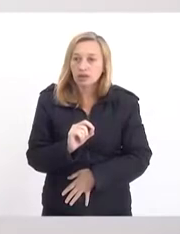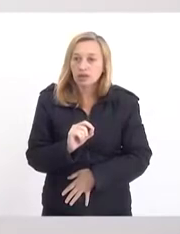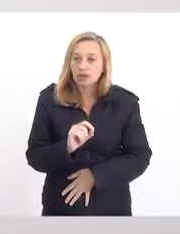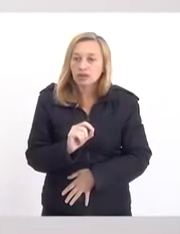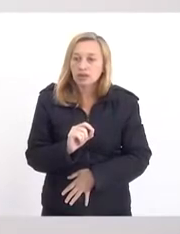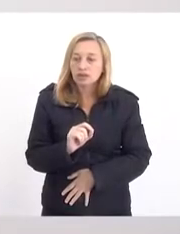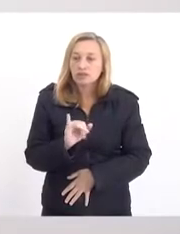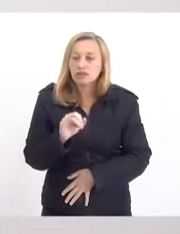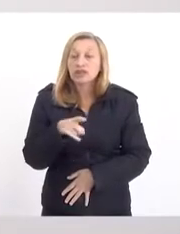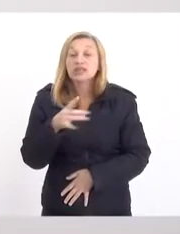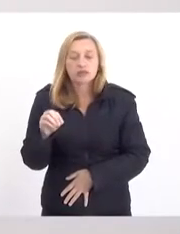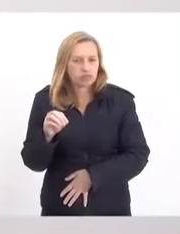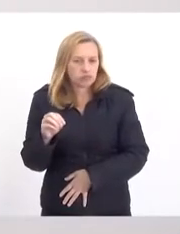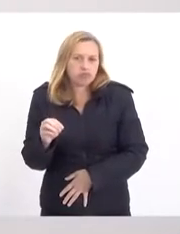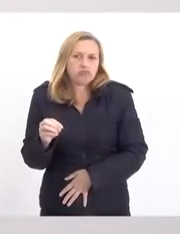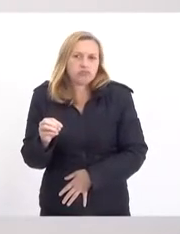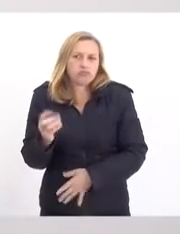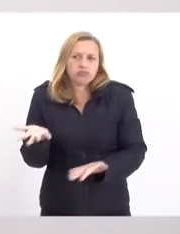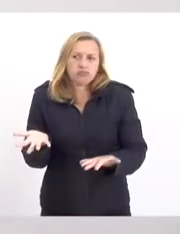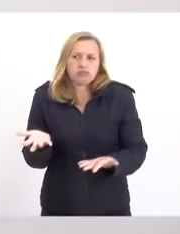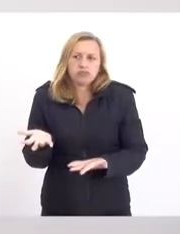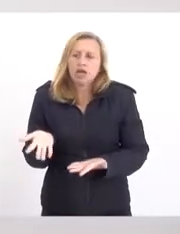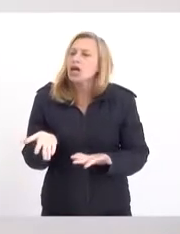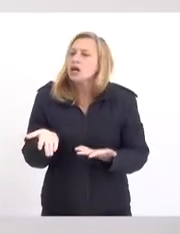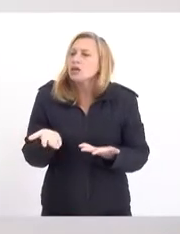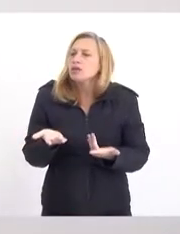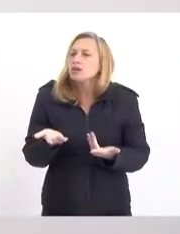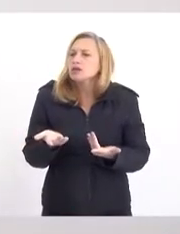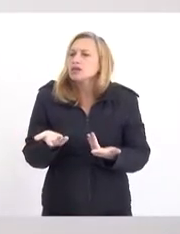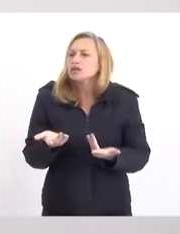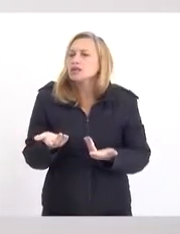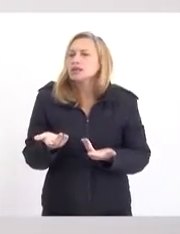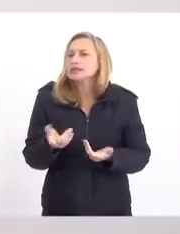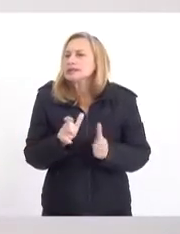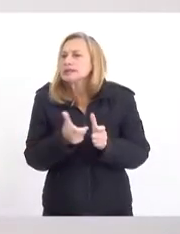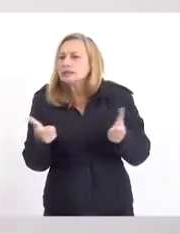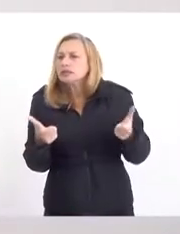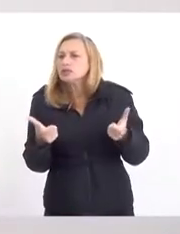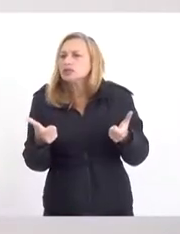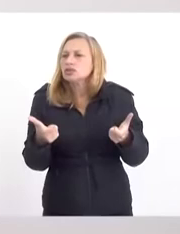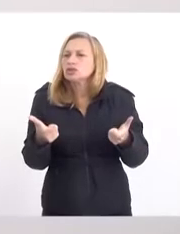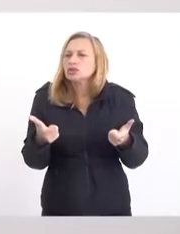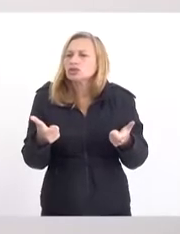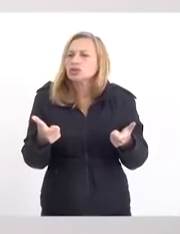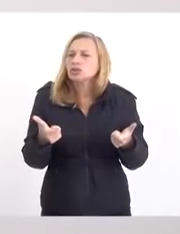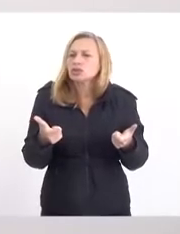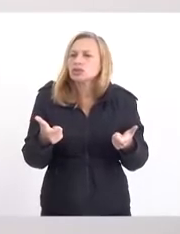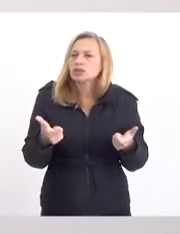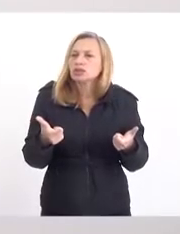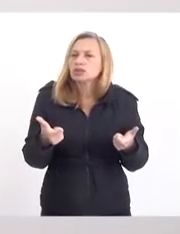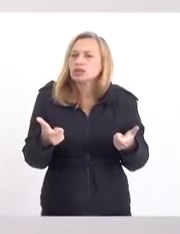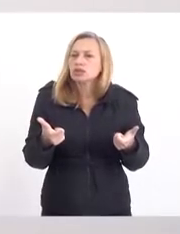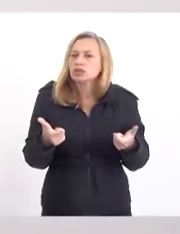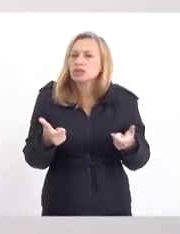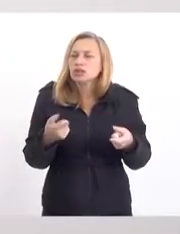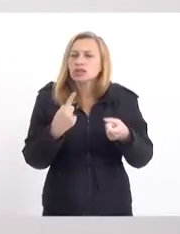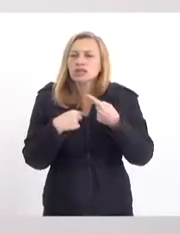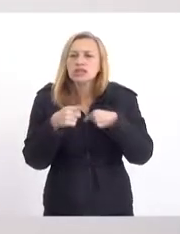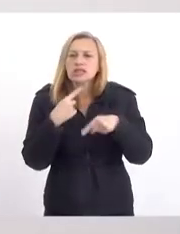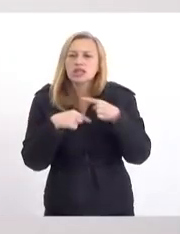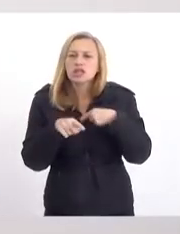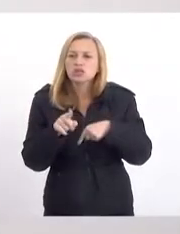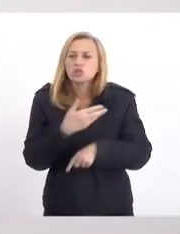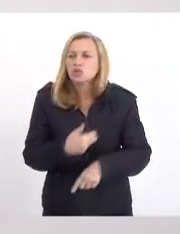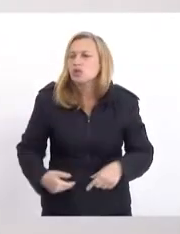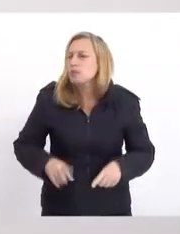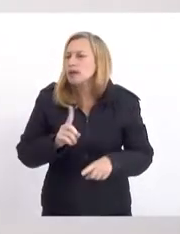de ficção, acabam sendo tratados de grandes intenções do governo, mas que não